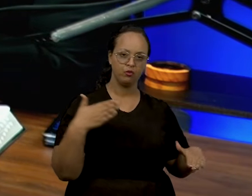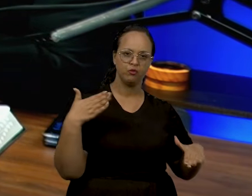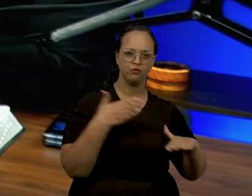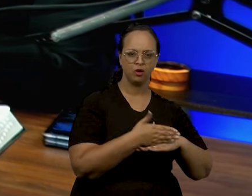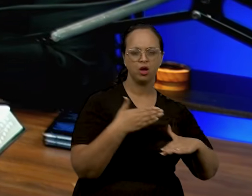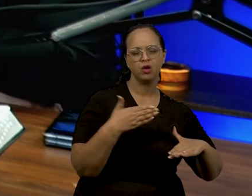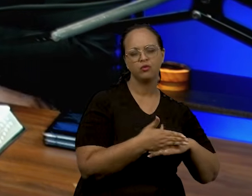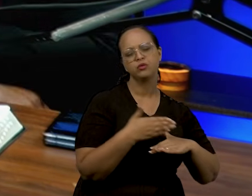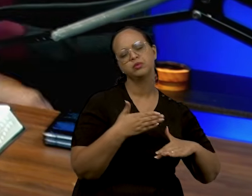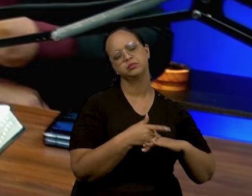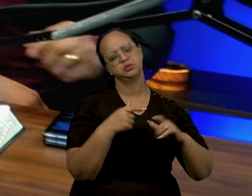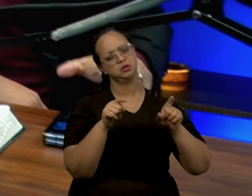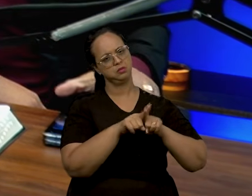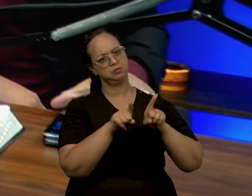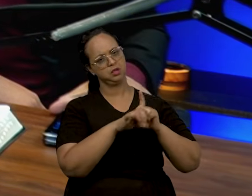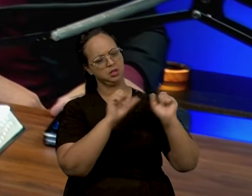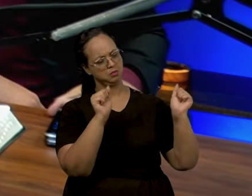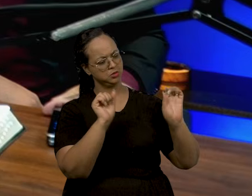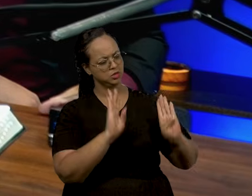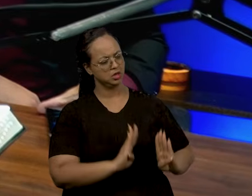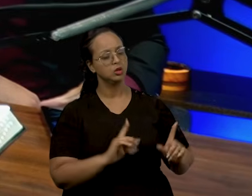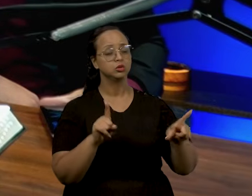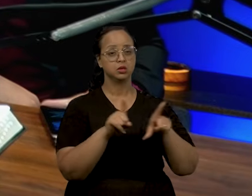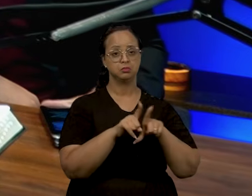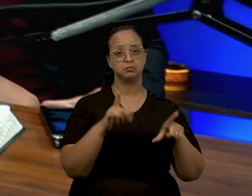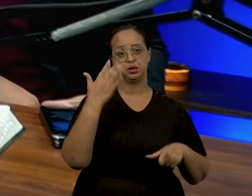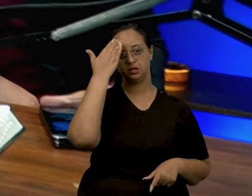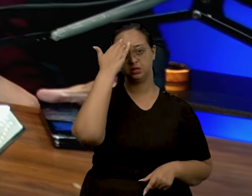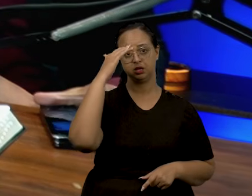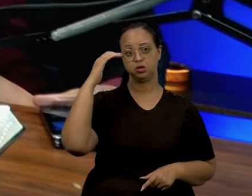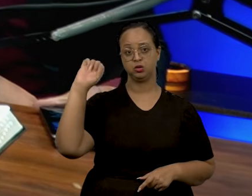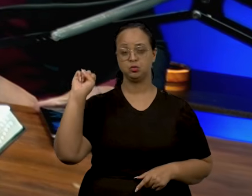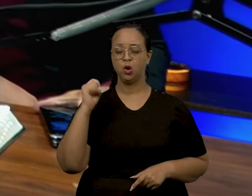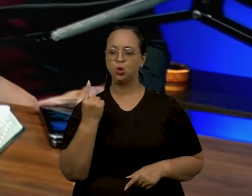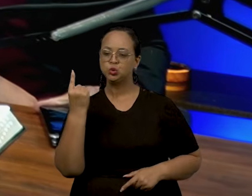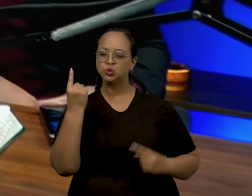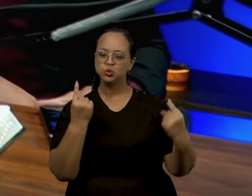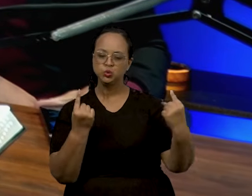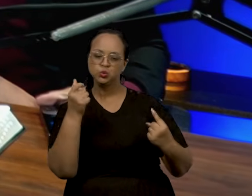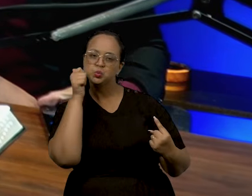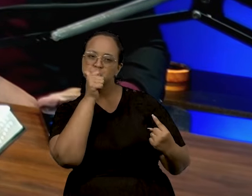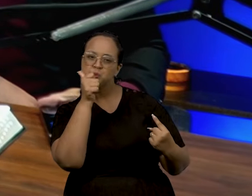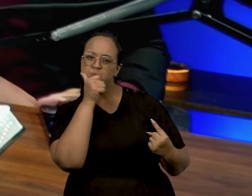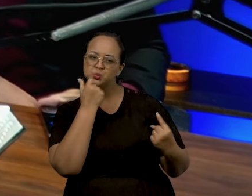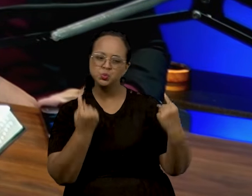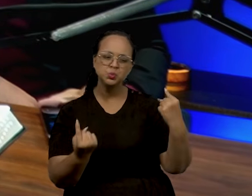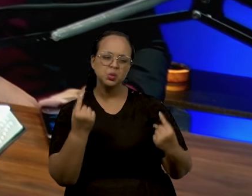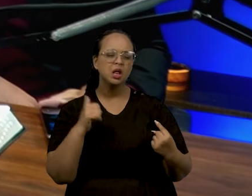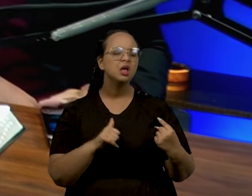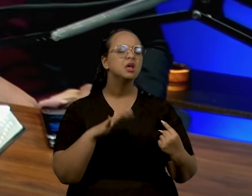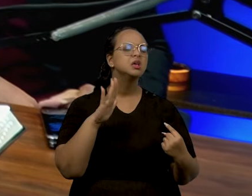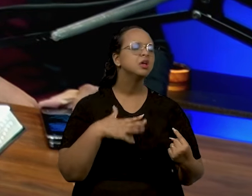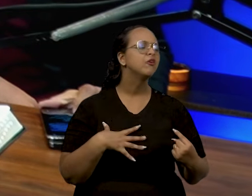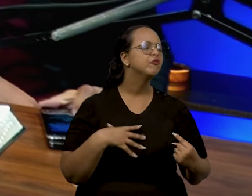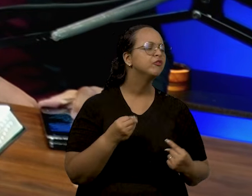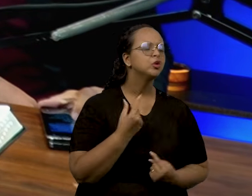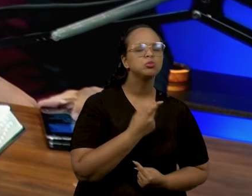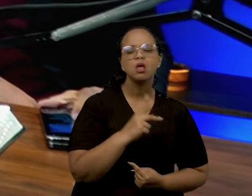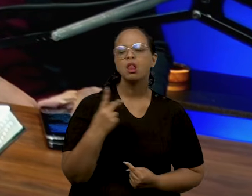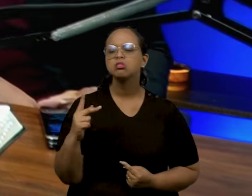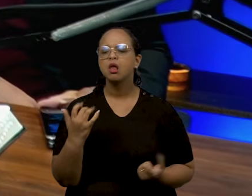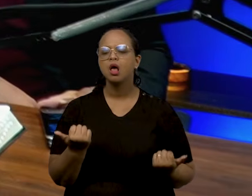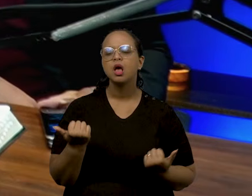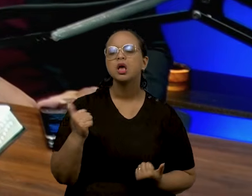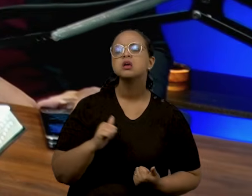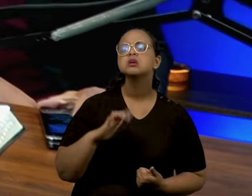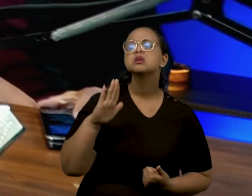aquele impasse de quem que era a criança e elas levam até ele para que ele pudesse julgar aquela situação, né? Mas sempre nós vamos ver que